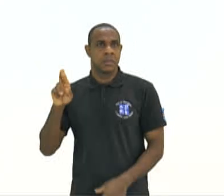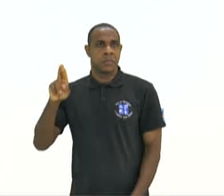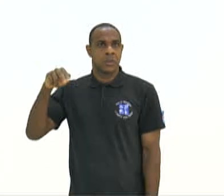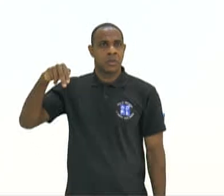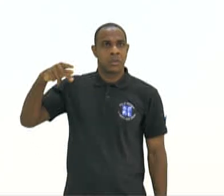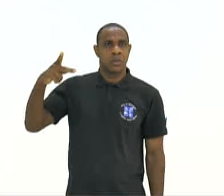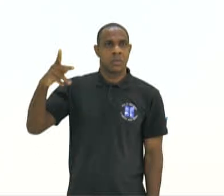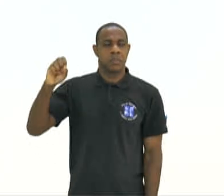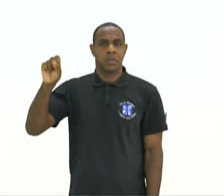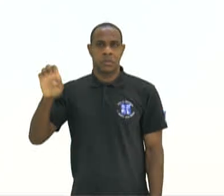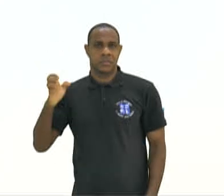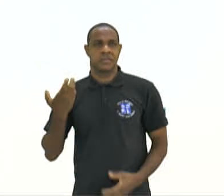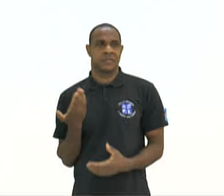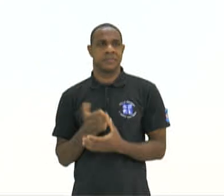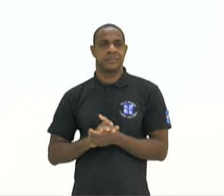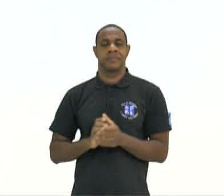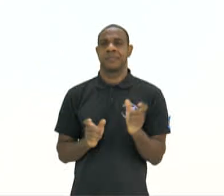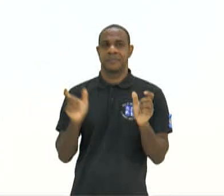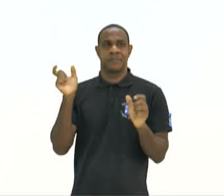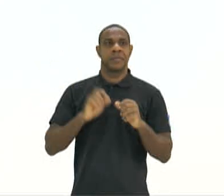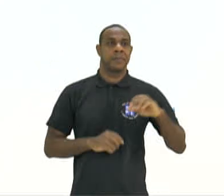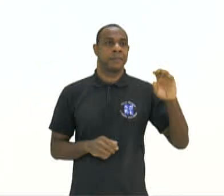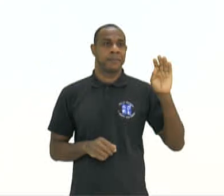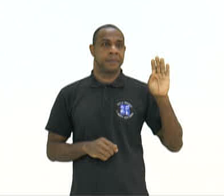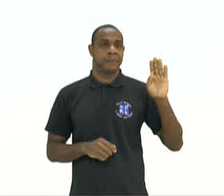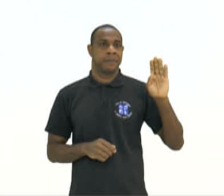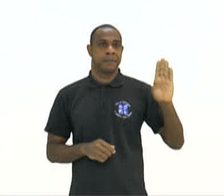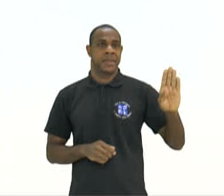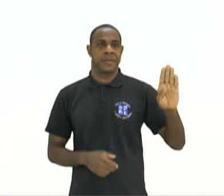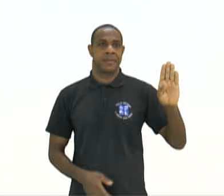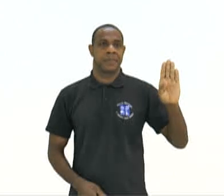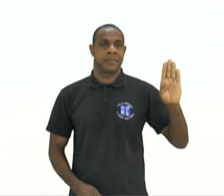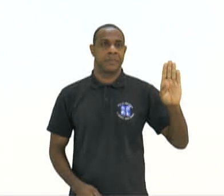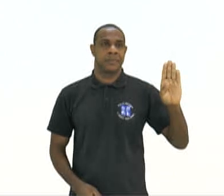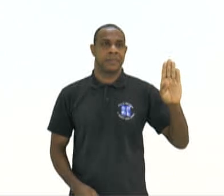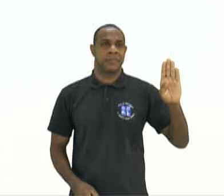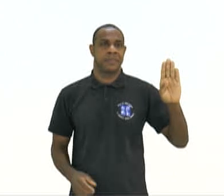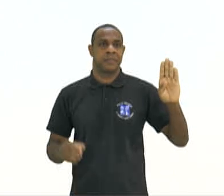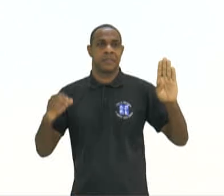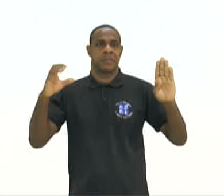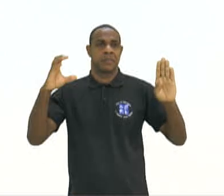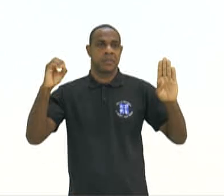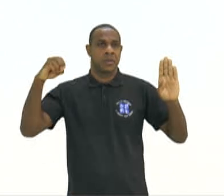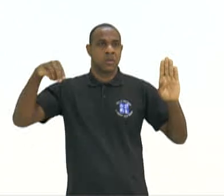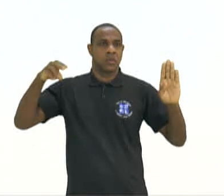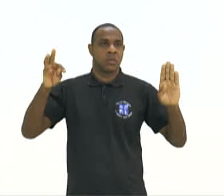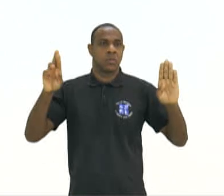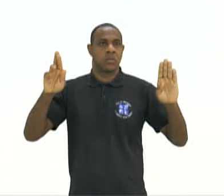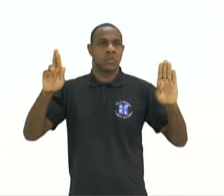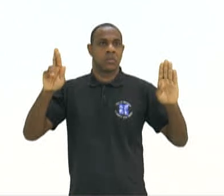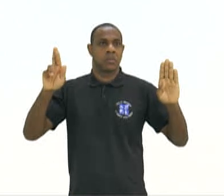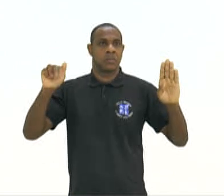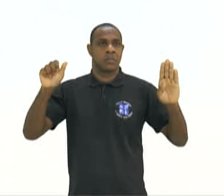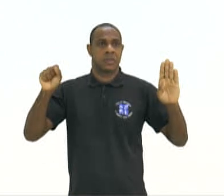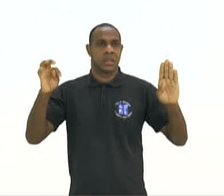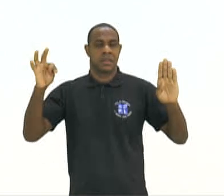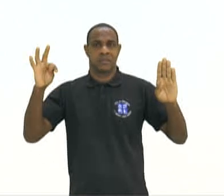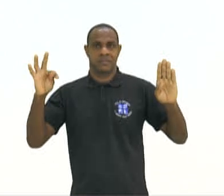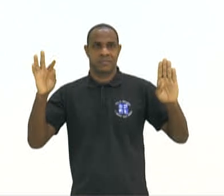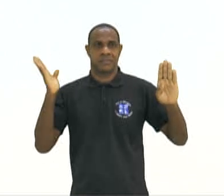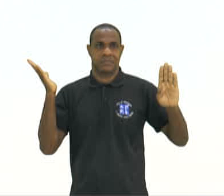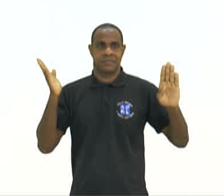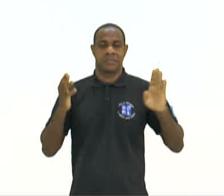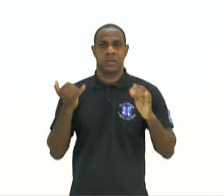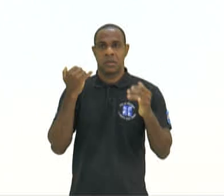tennis, but means a respectable workout. It's a contrast. But significa mas. Em contraste,